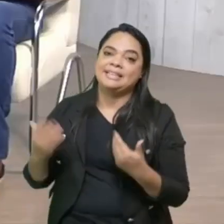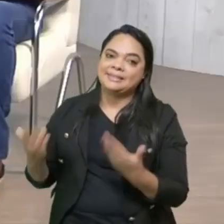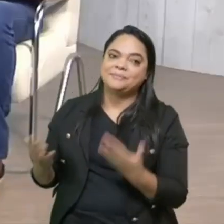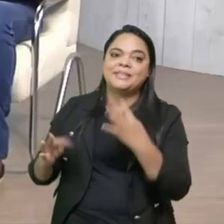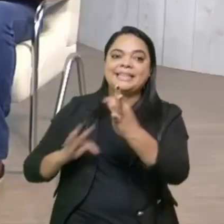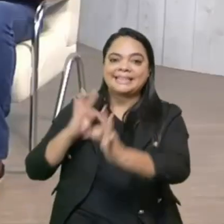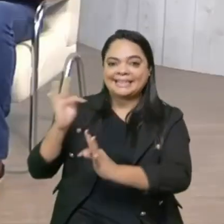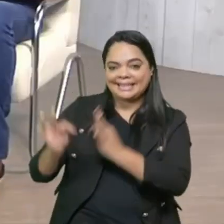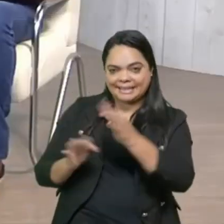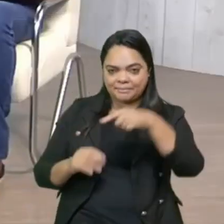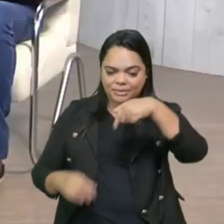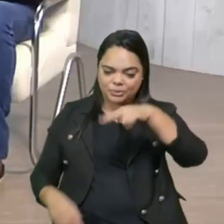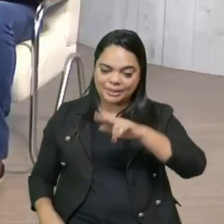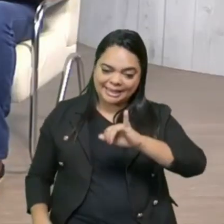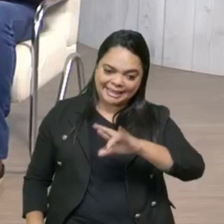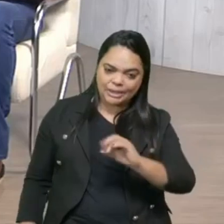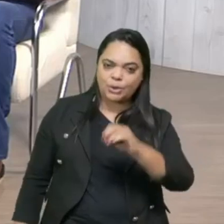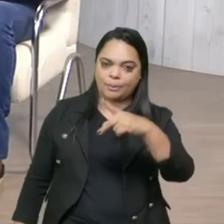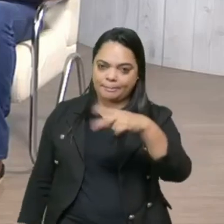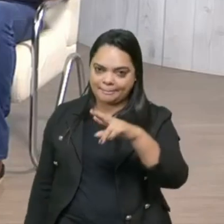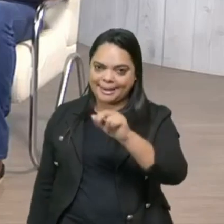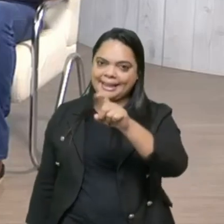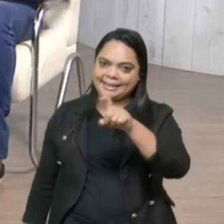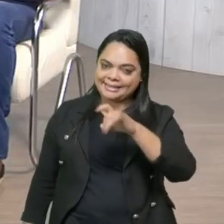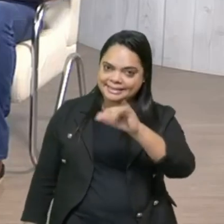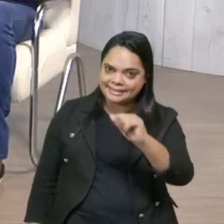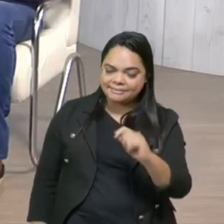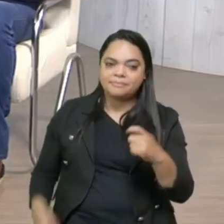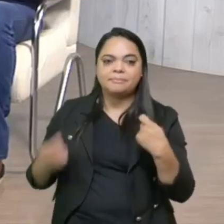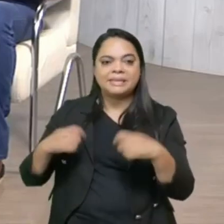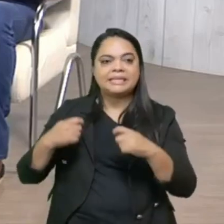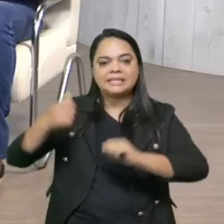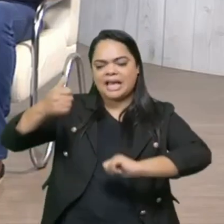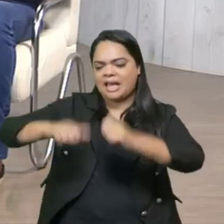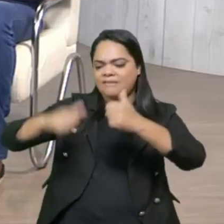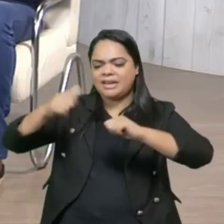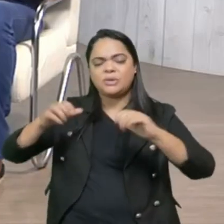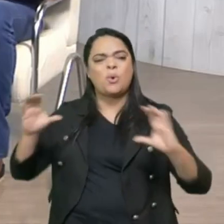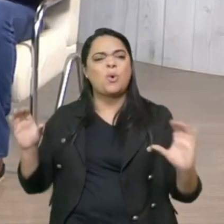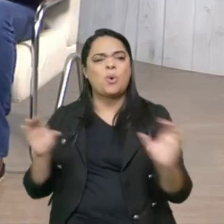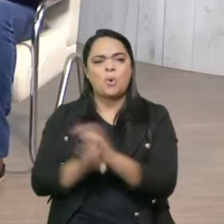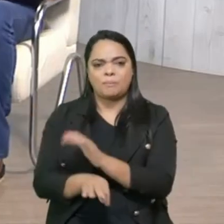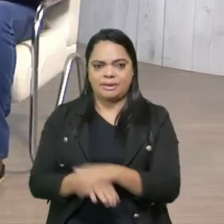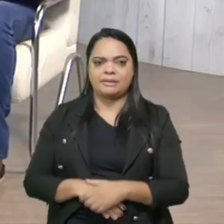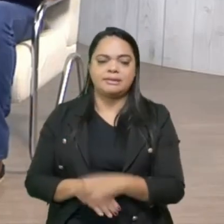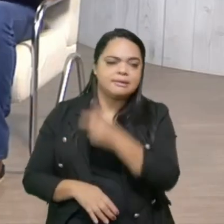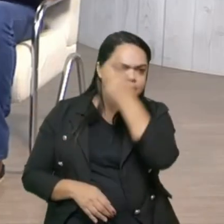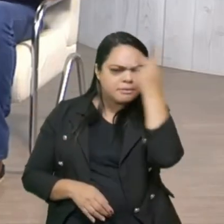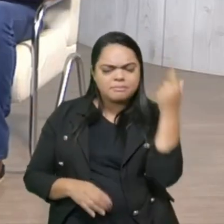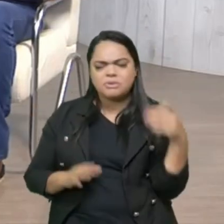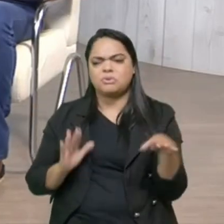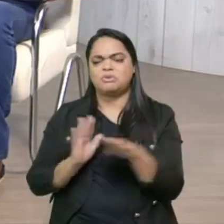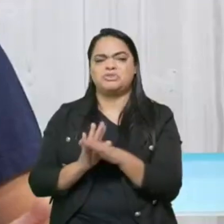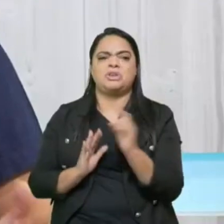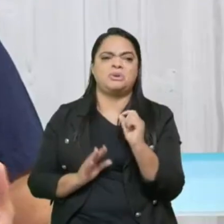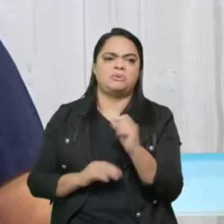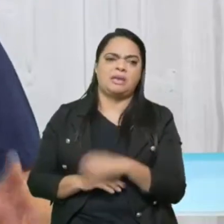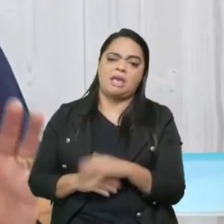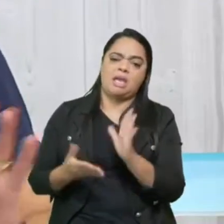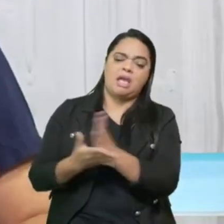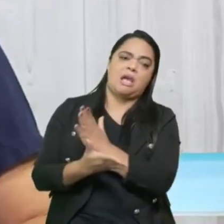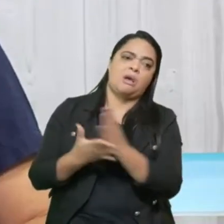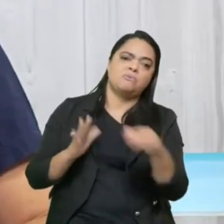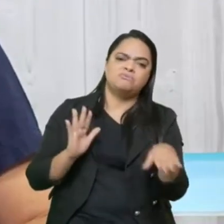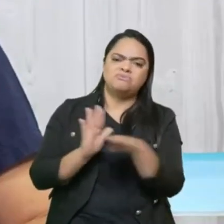No tratamento da quiropraxia, a gente precisa fazer toda a avaliação do paciente. Normalmente o paciente chega para a gente, alguns deles chegam